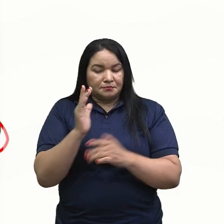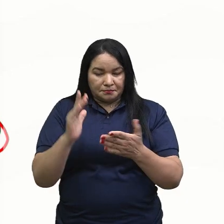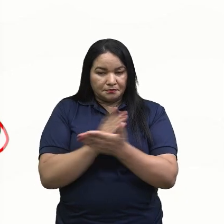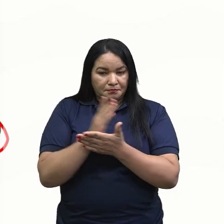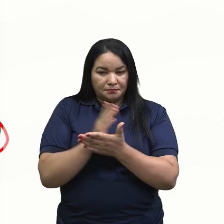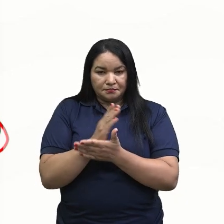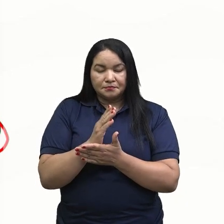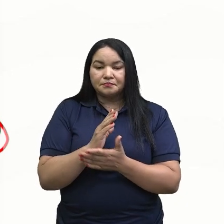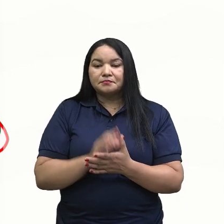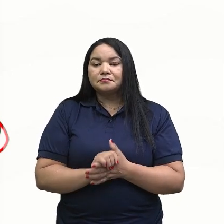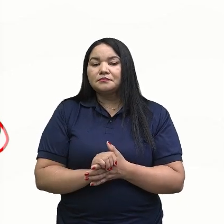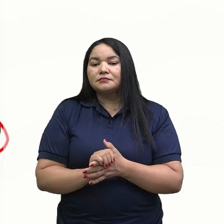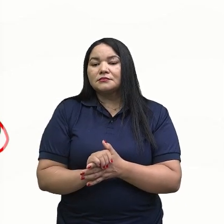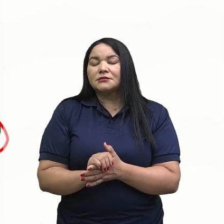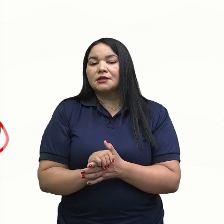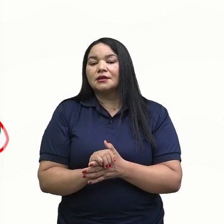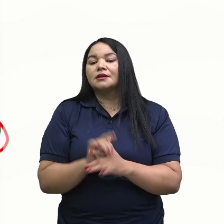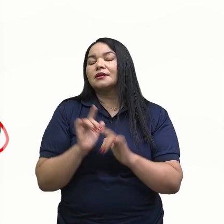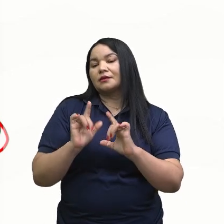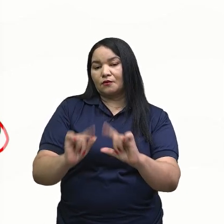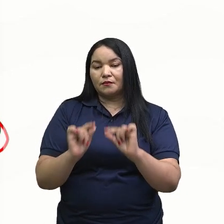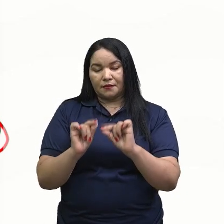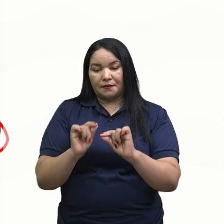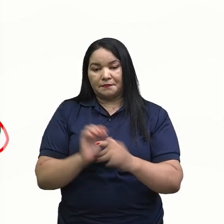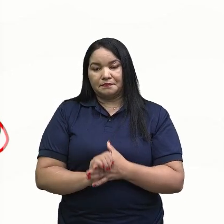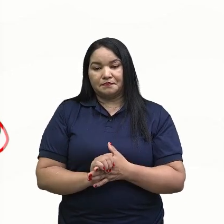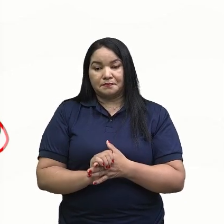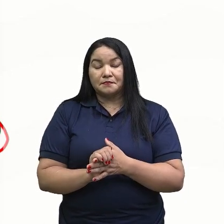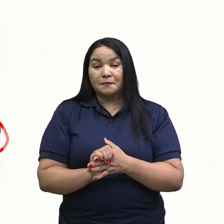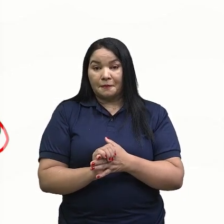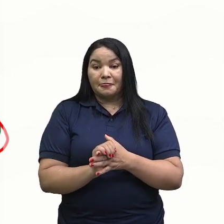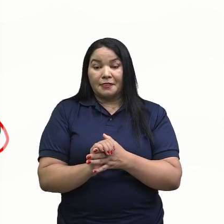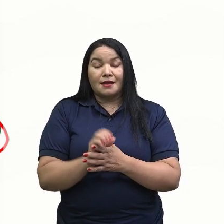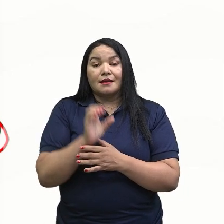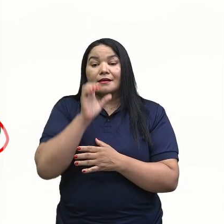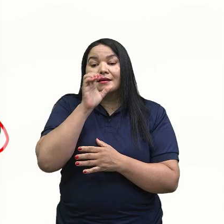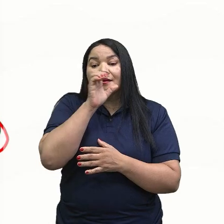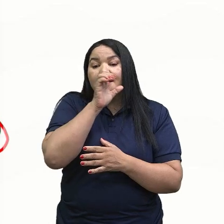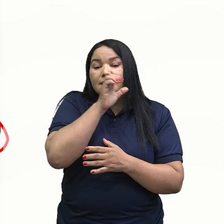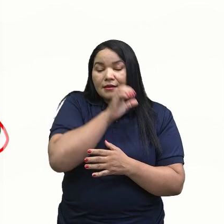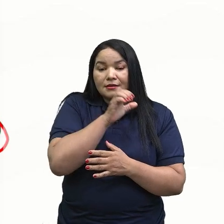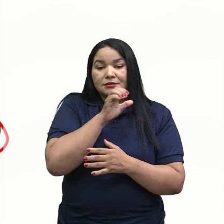situações que fizeram com que esse aquecimento